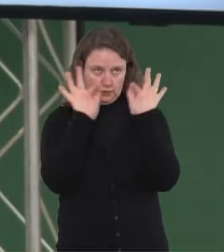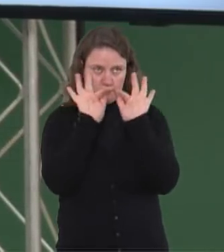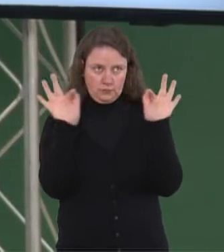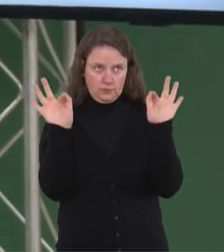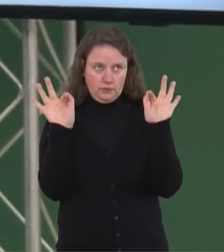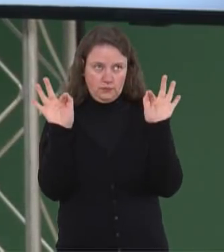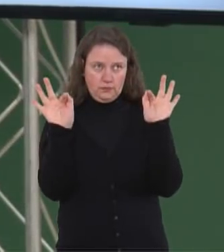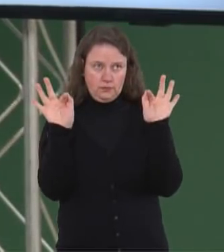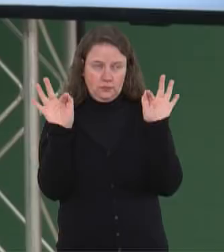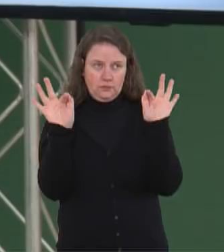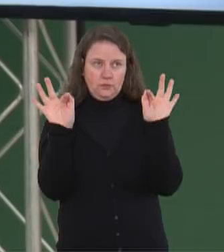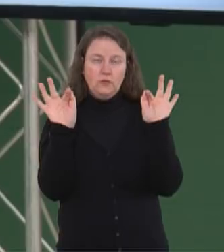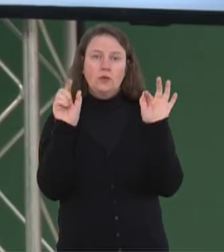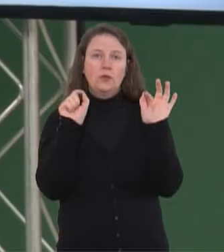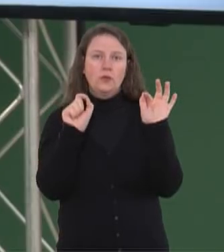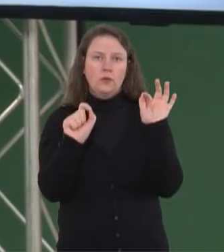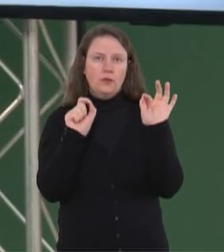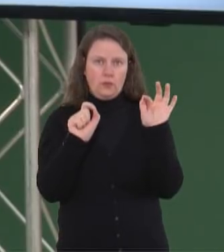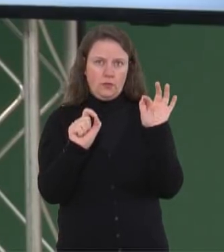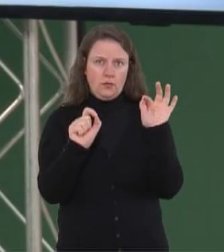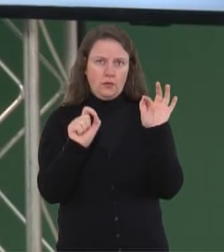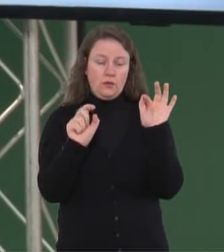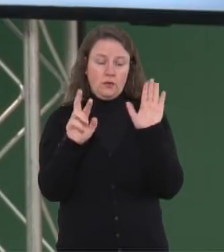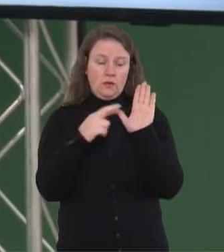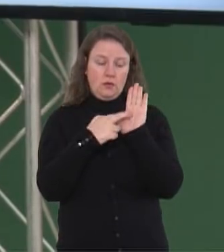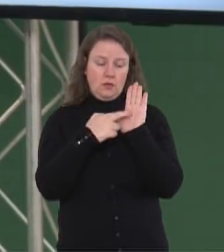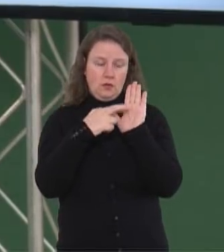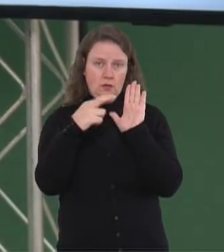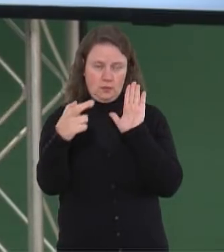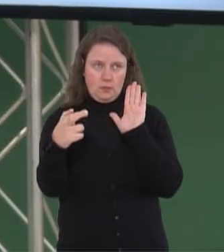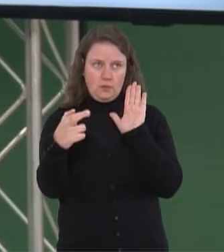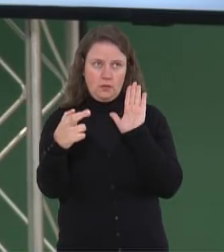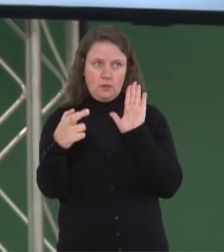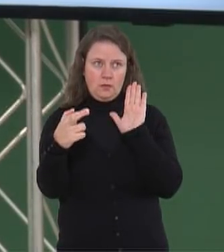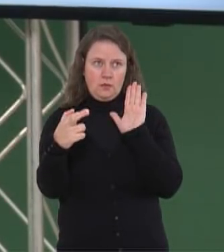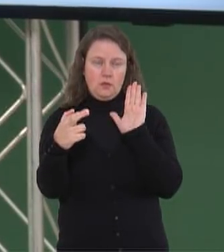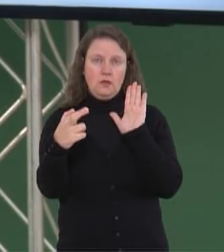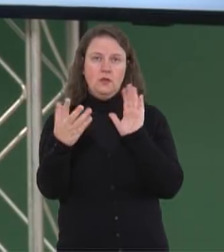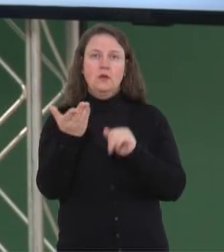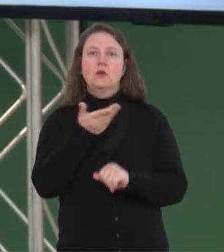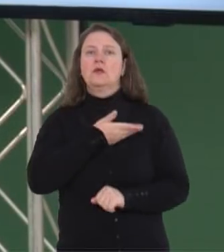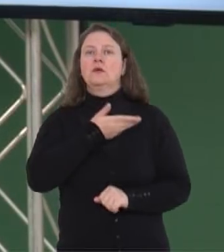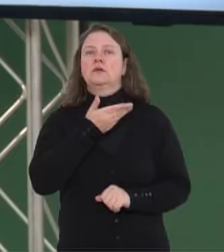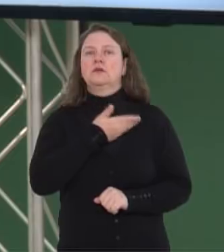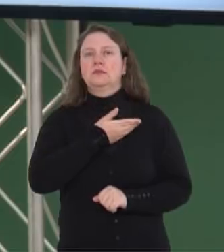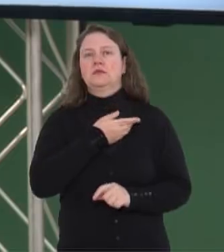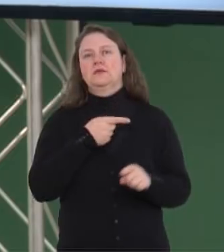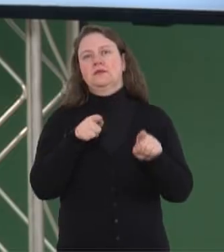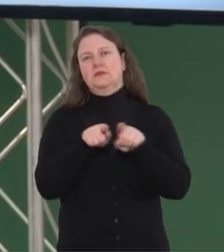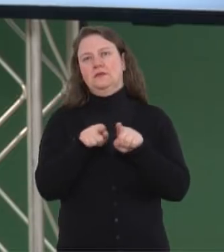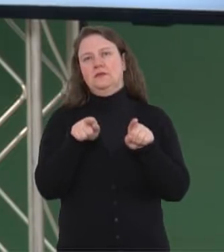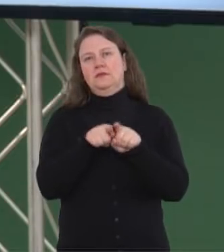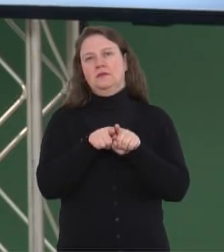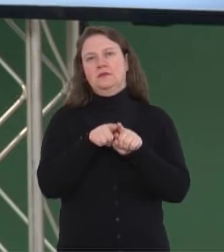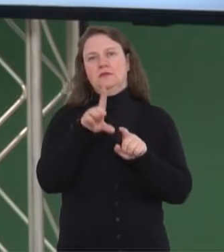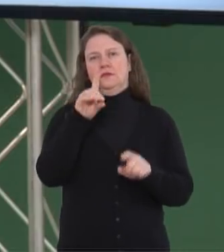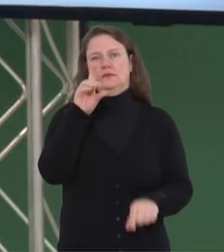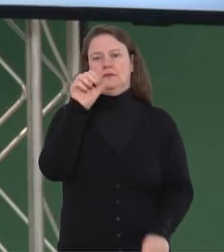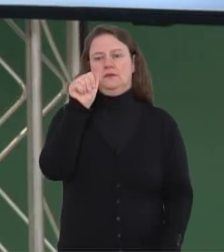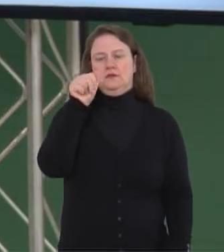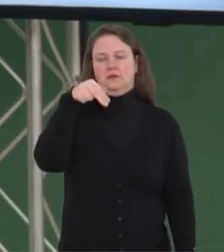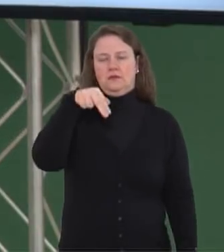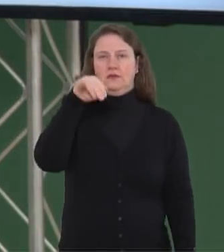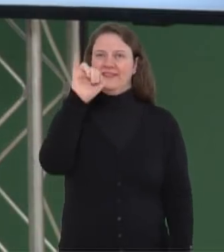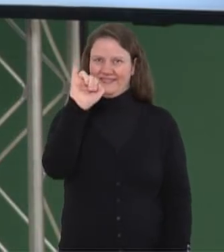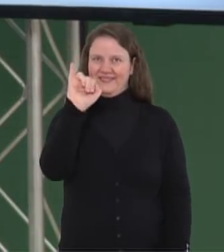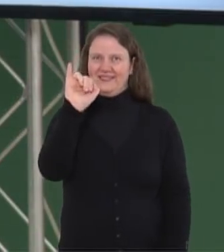March. Então, essa resposta aqui é de uma amiga da teacher que também se chama Dani, mas